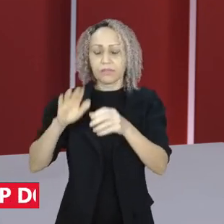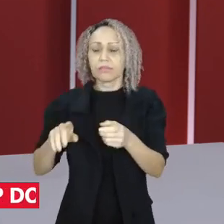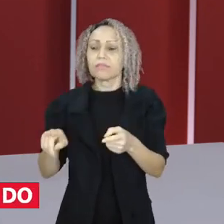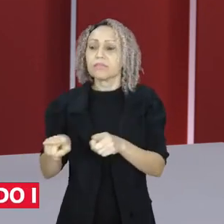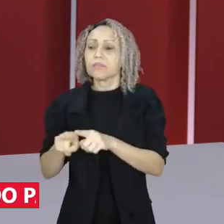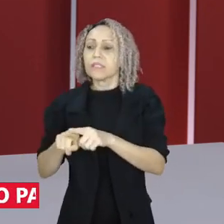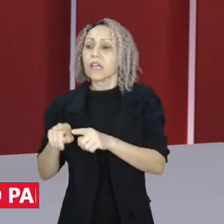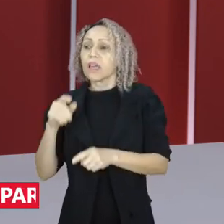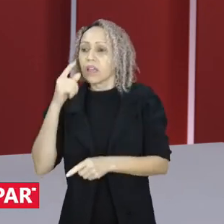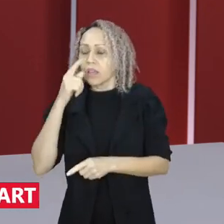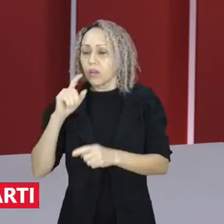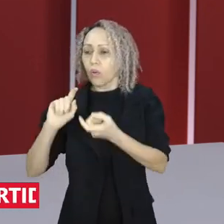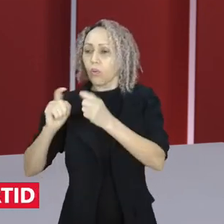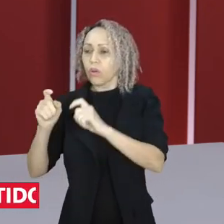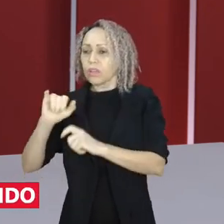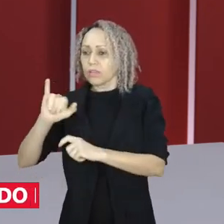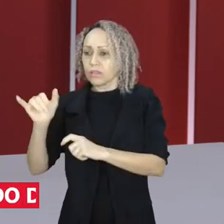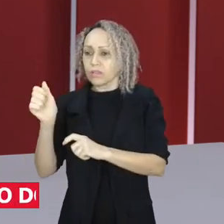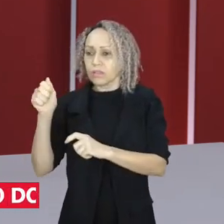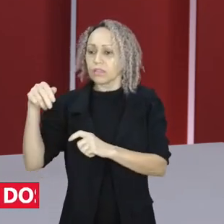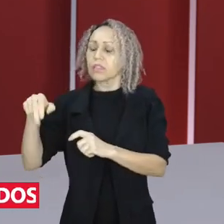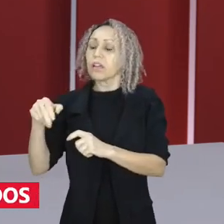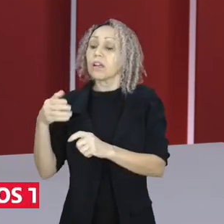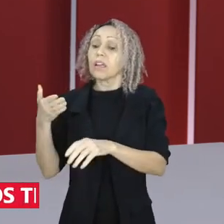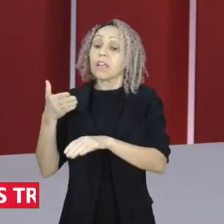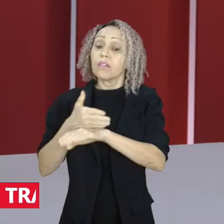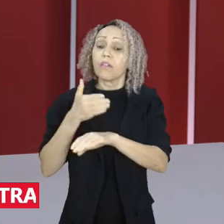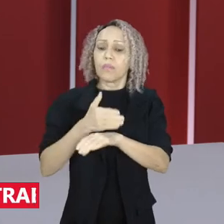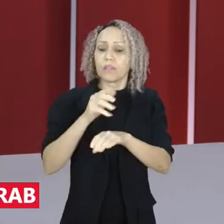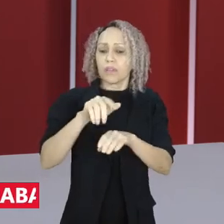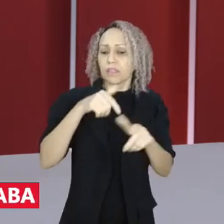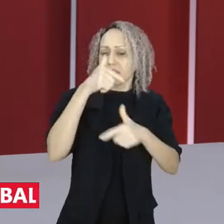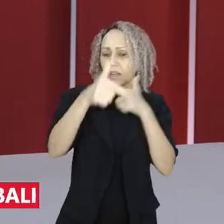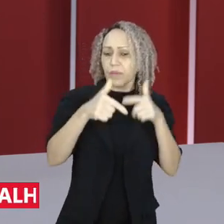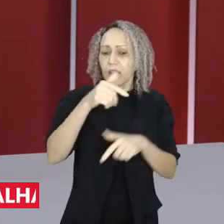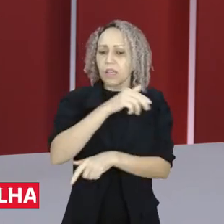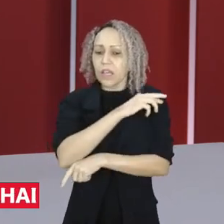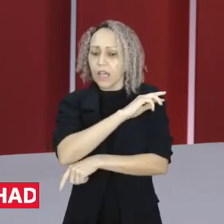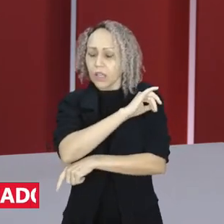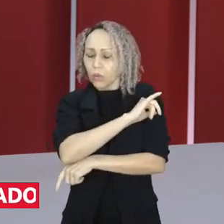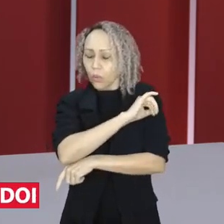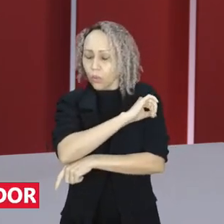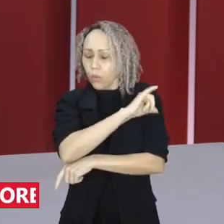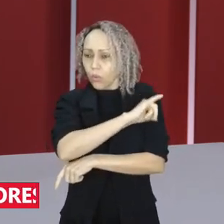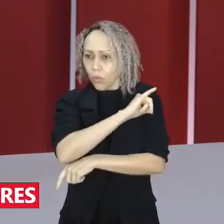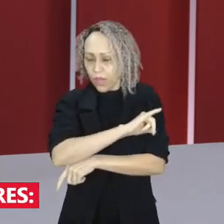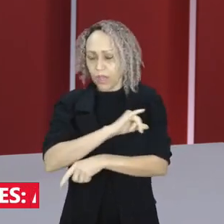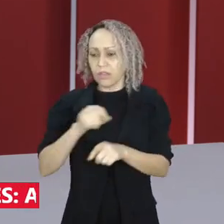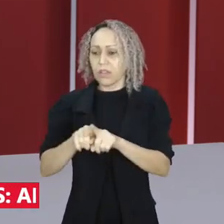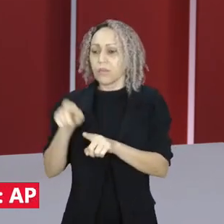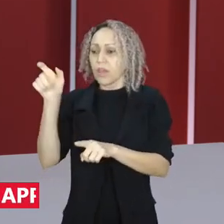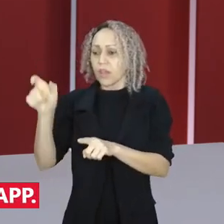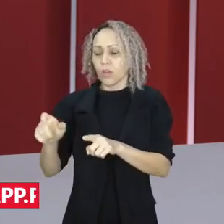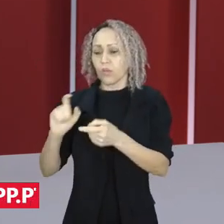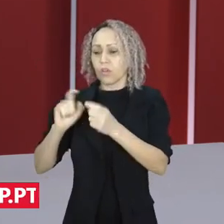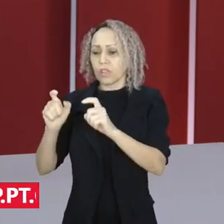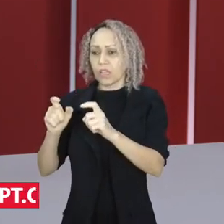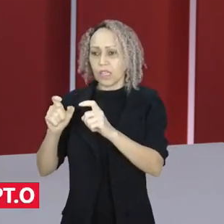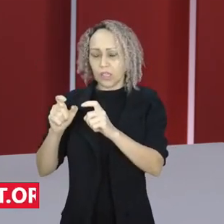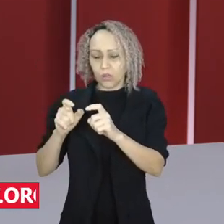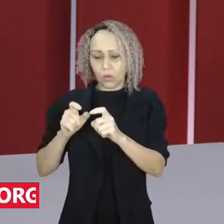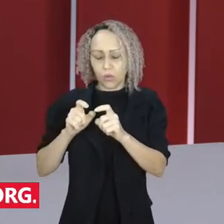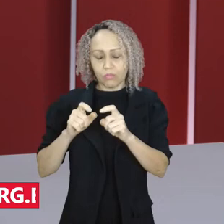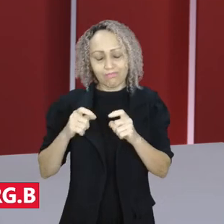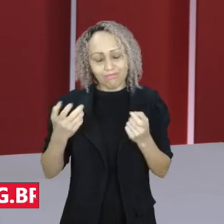Japão Prates vão participar dessas atividades no Rio de Janeiro banheiro o coordenador do GT de Minas energia Maurício thomaschin